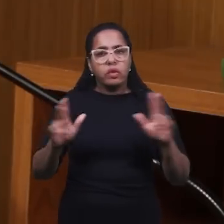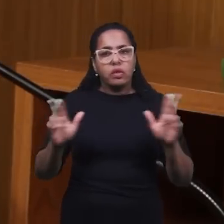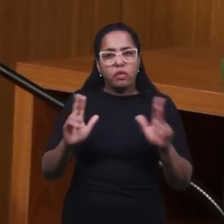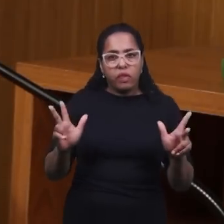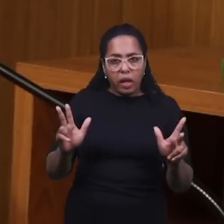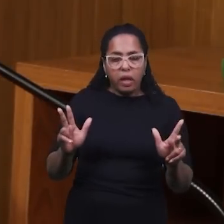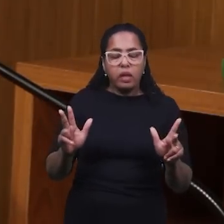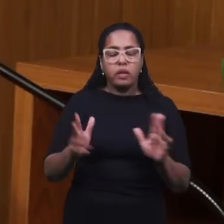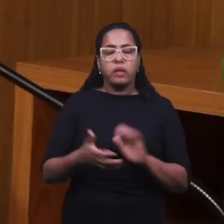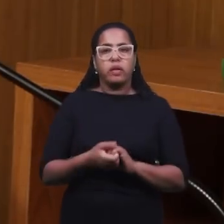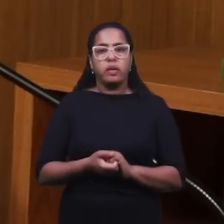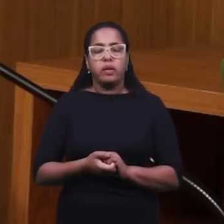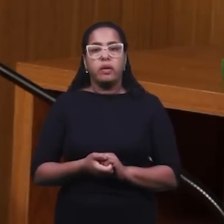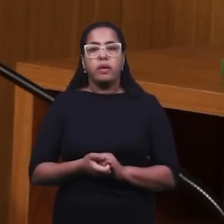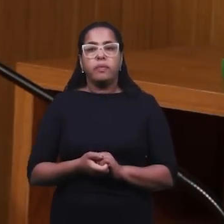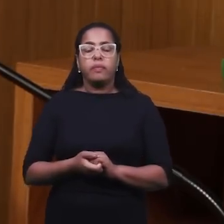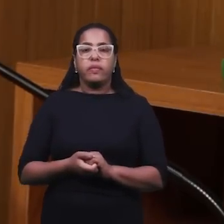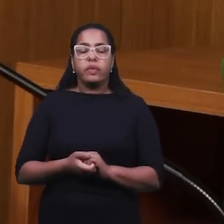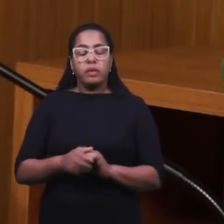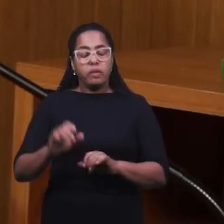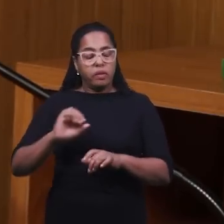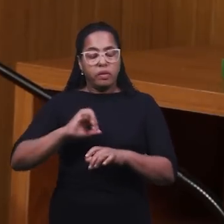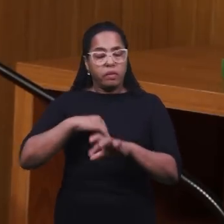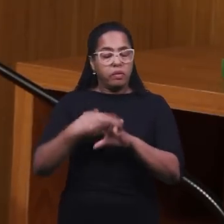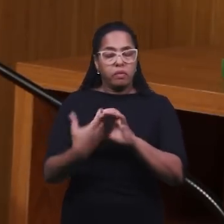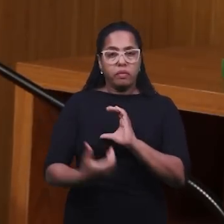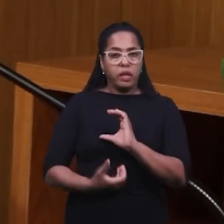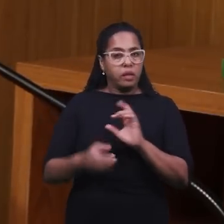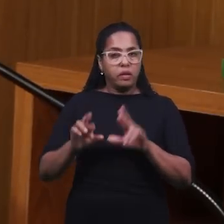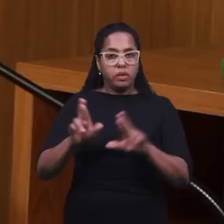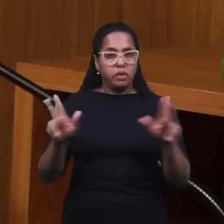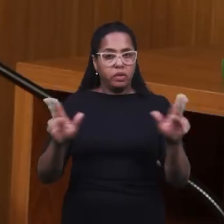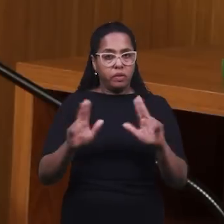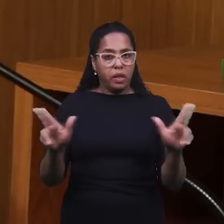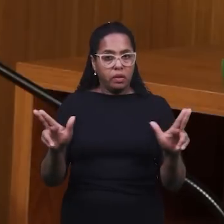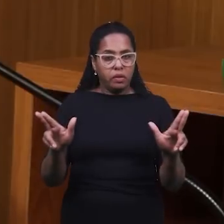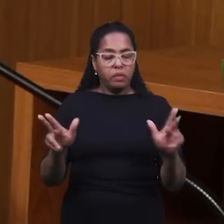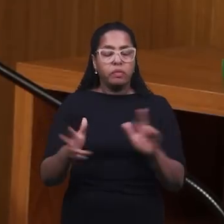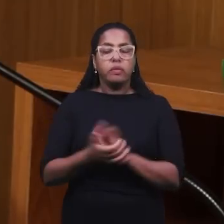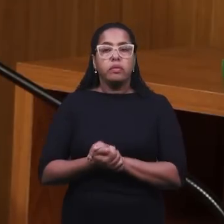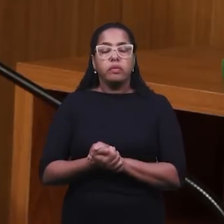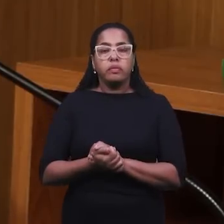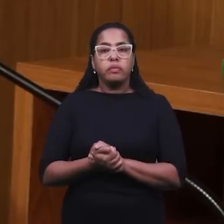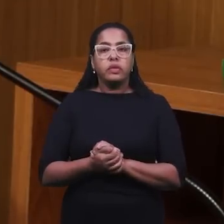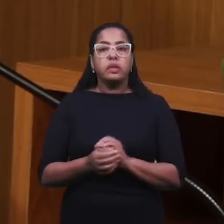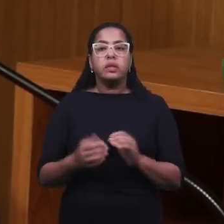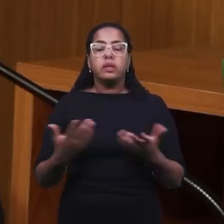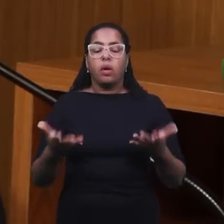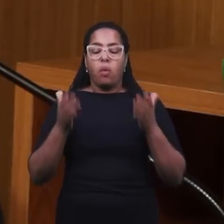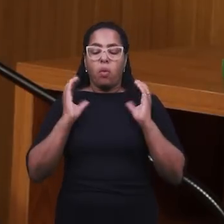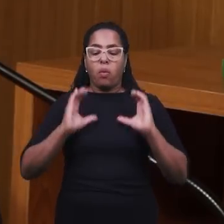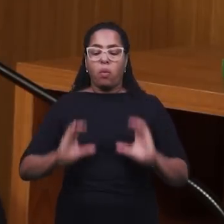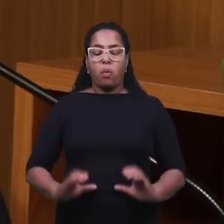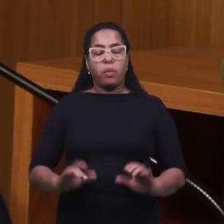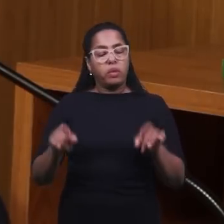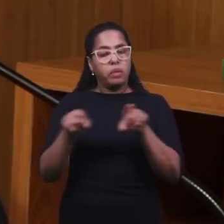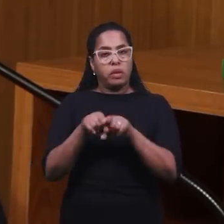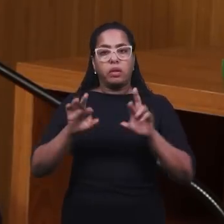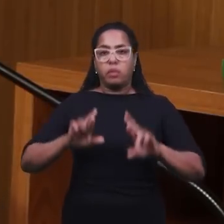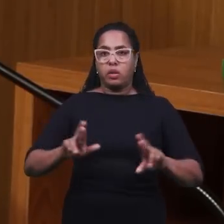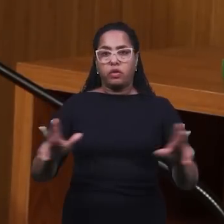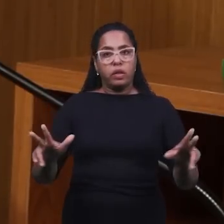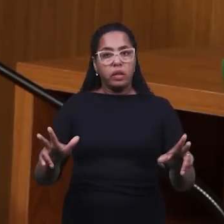Existe N aspectos, né? Uhum. Então, o que predomina no homem é a testosterona, na mulher não